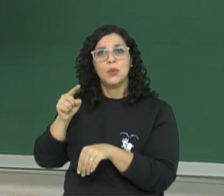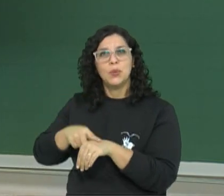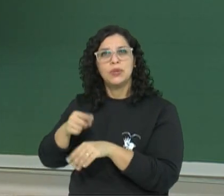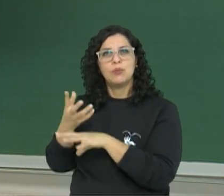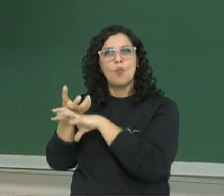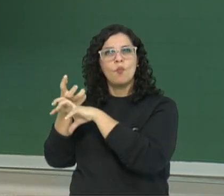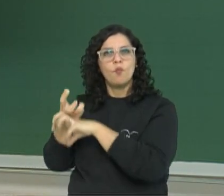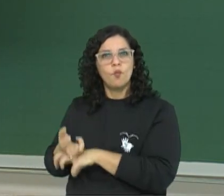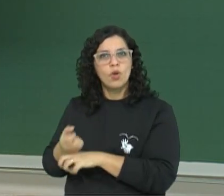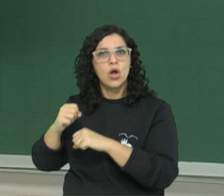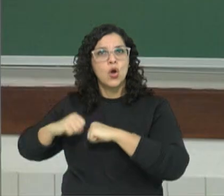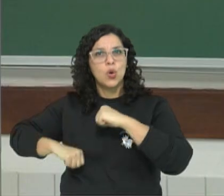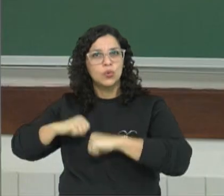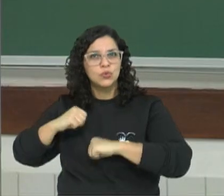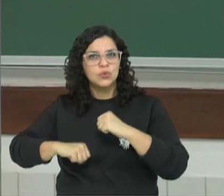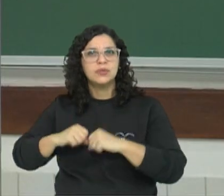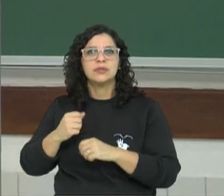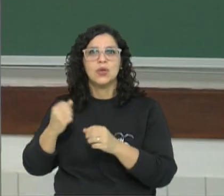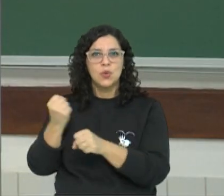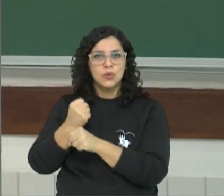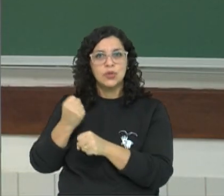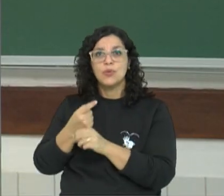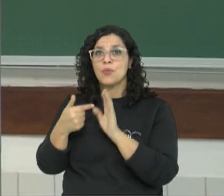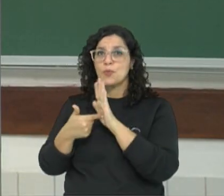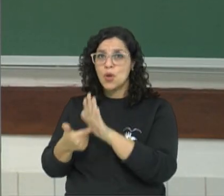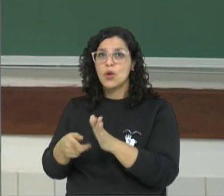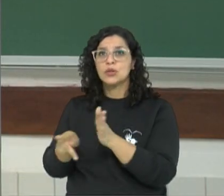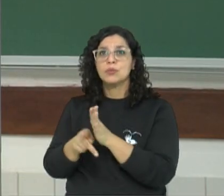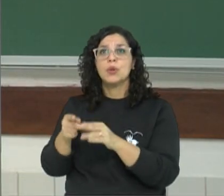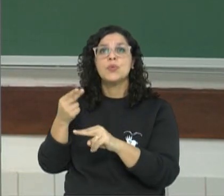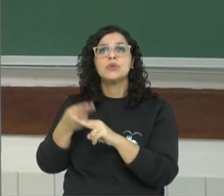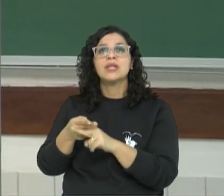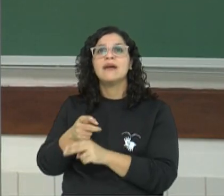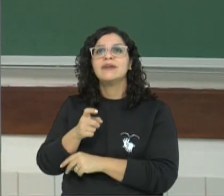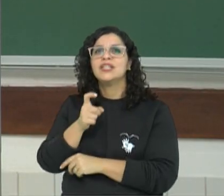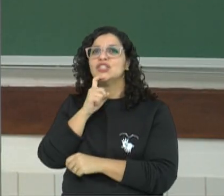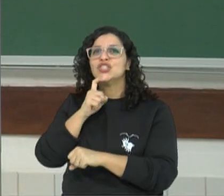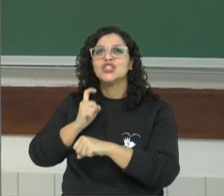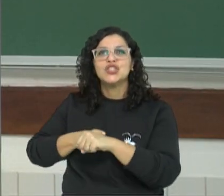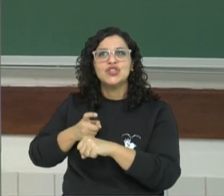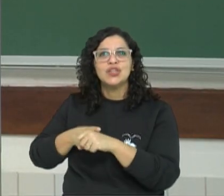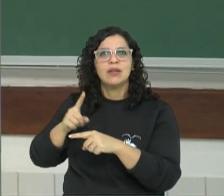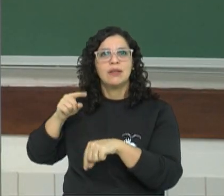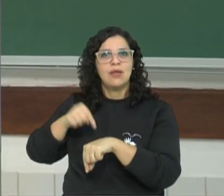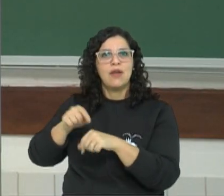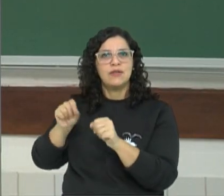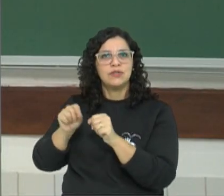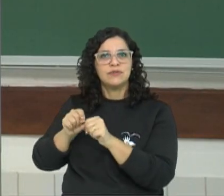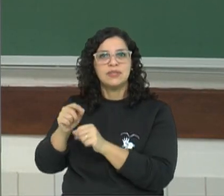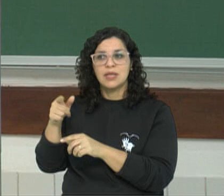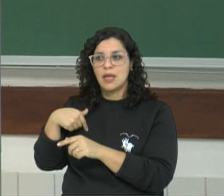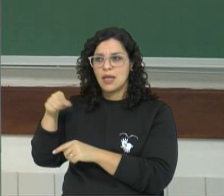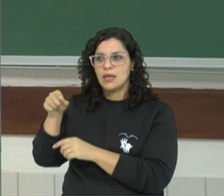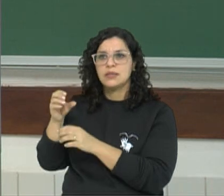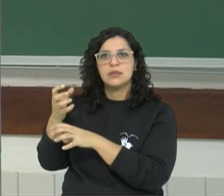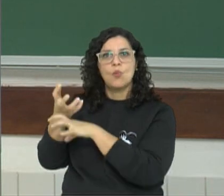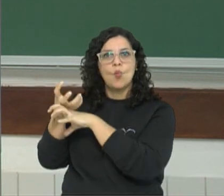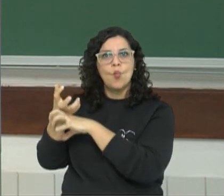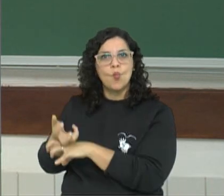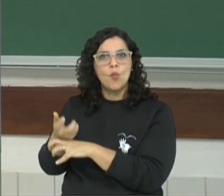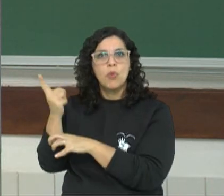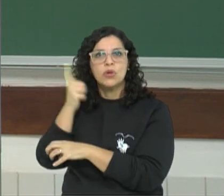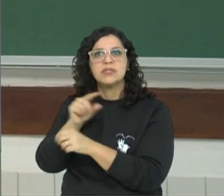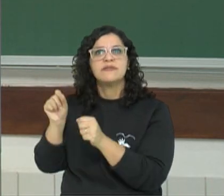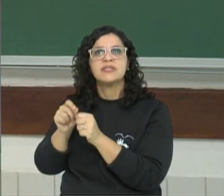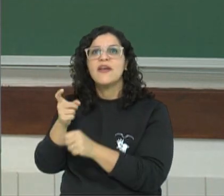sua construção, eles mostram que os caras utilizavam gelo na hora de fazer o concreto, certo? Para poder manter